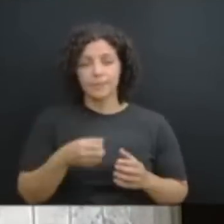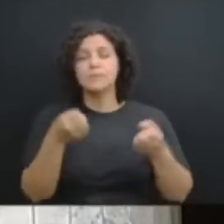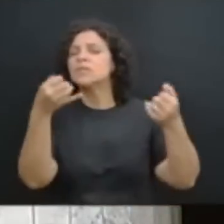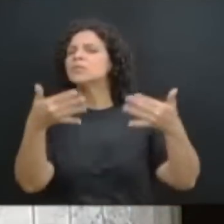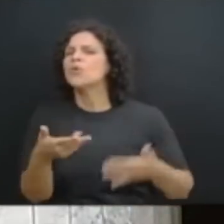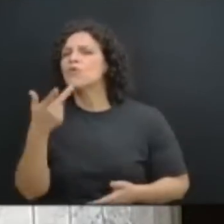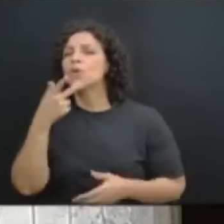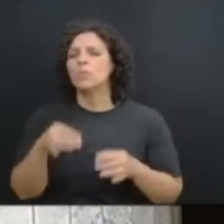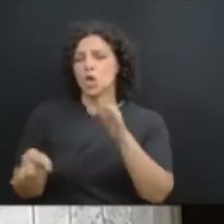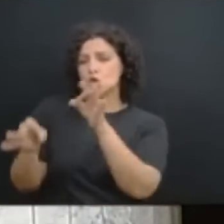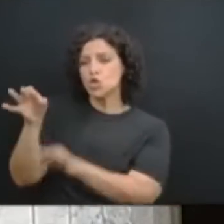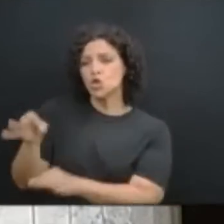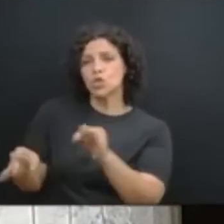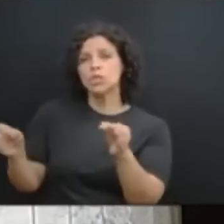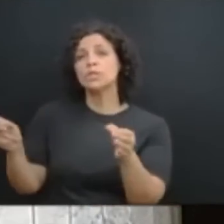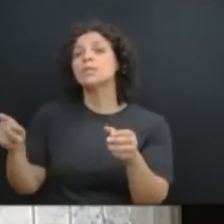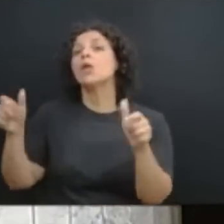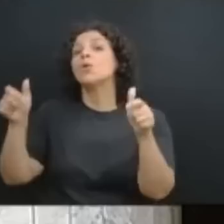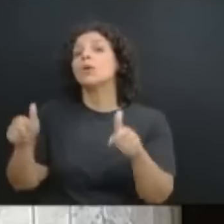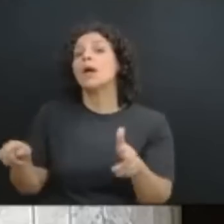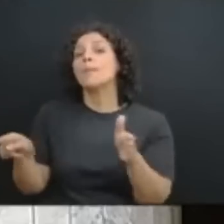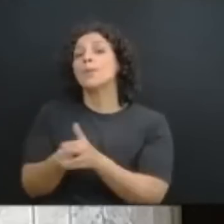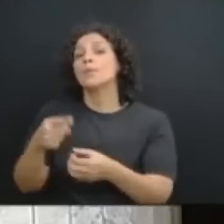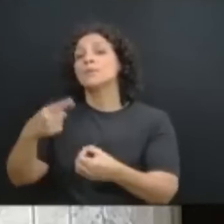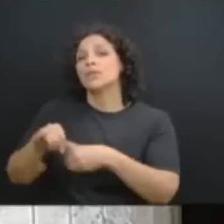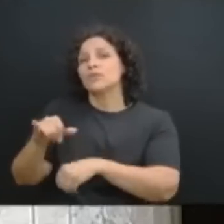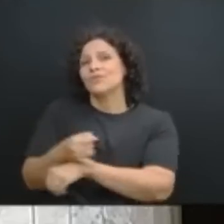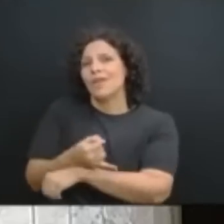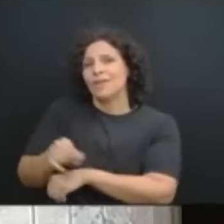disse, quando julgado em Jerusalém,